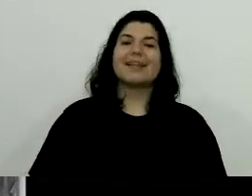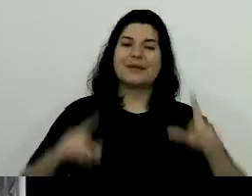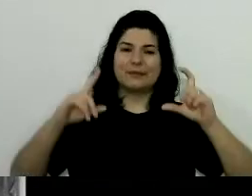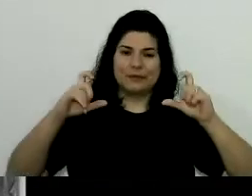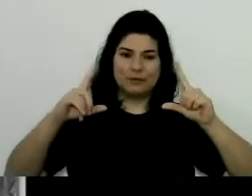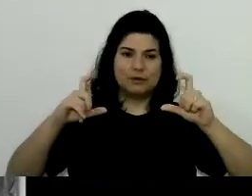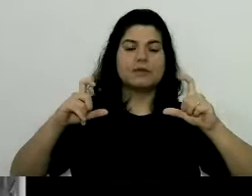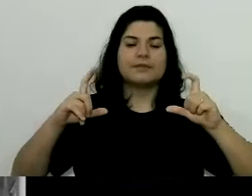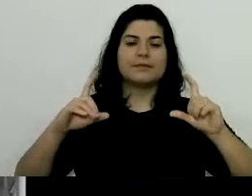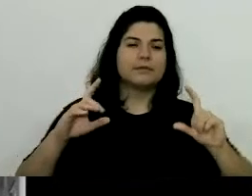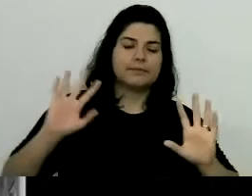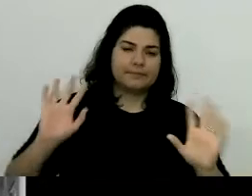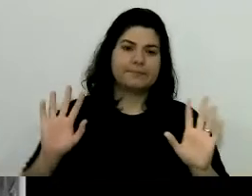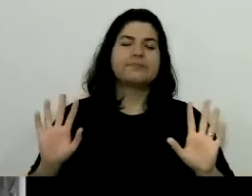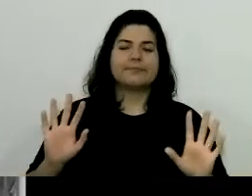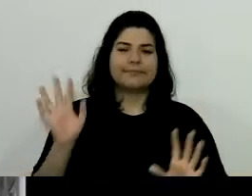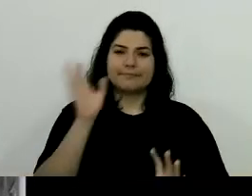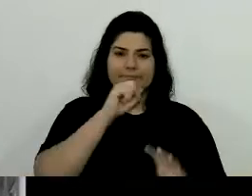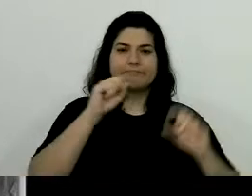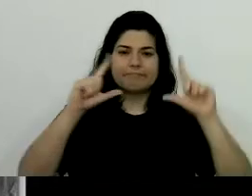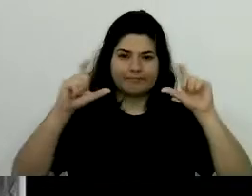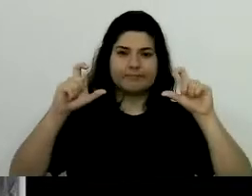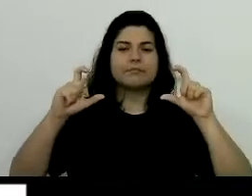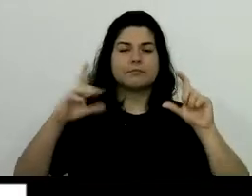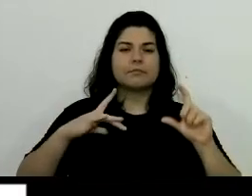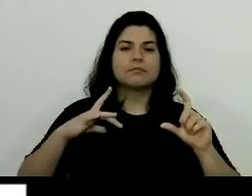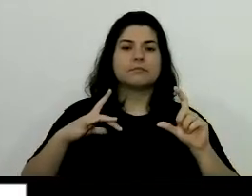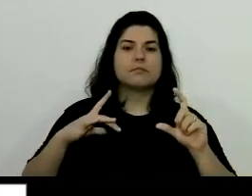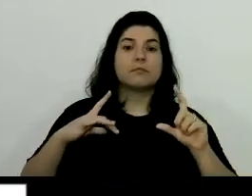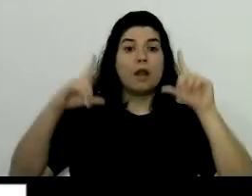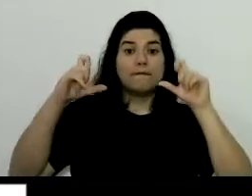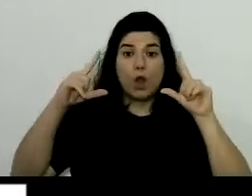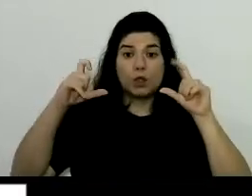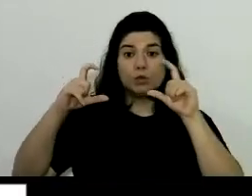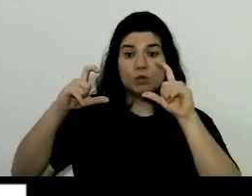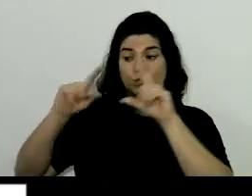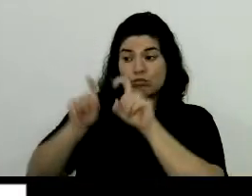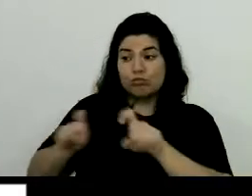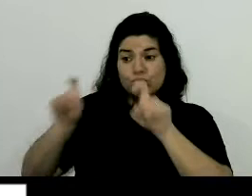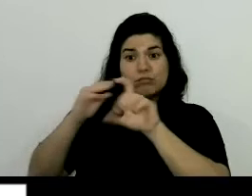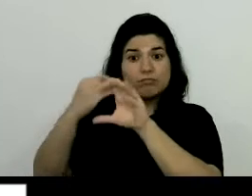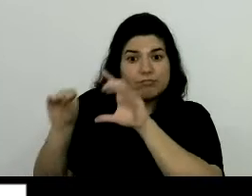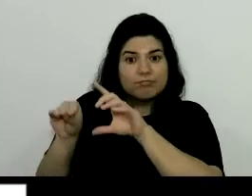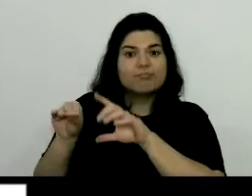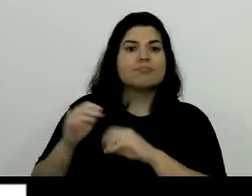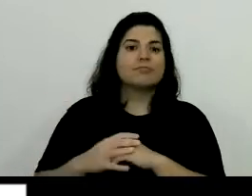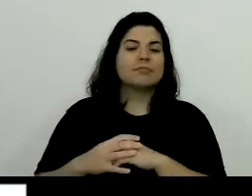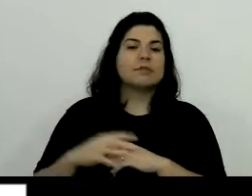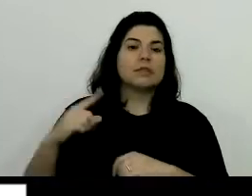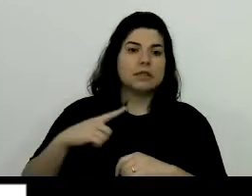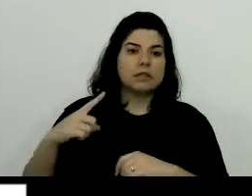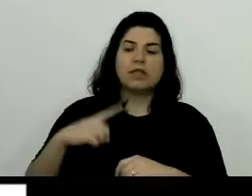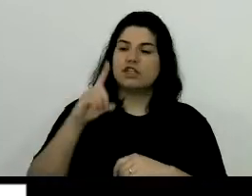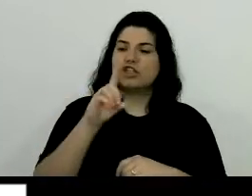Fotografias, ela... Bom, então vou passar só para falar do digital rapidamente, tá? Produção potencializada do digital,